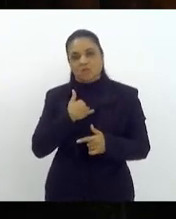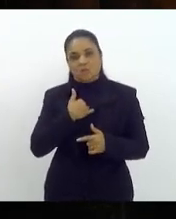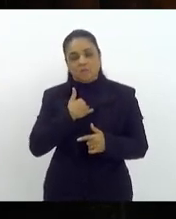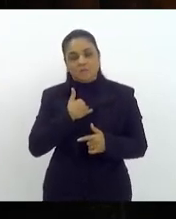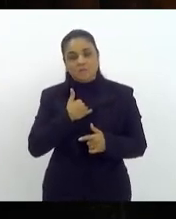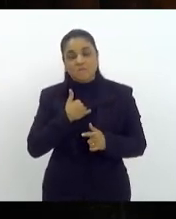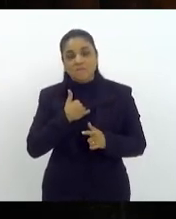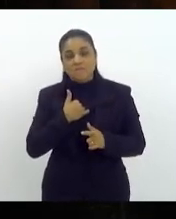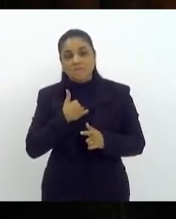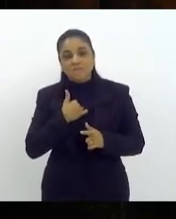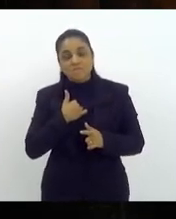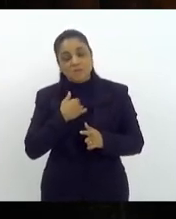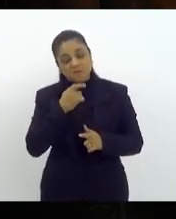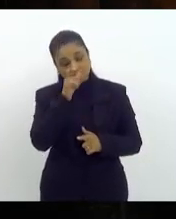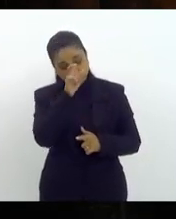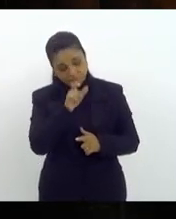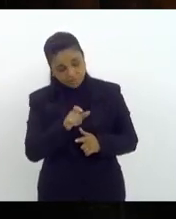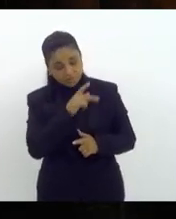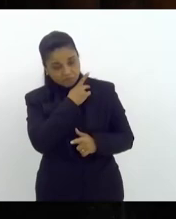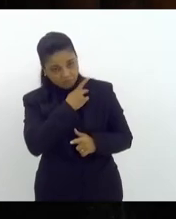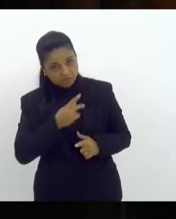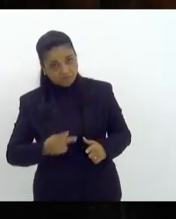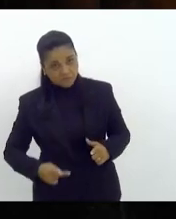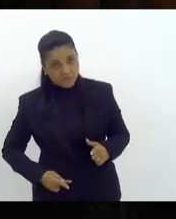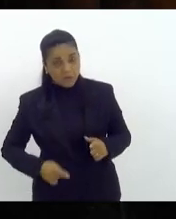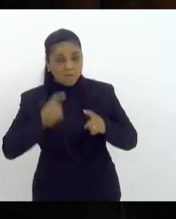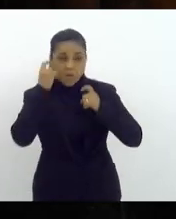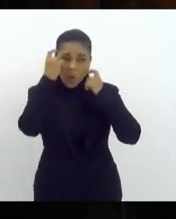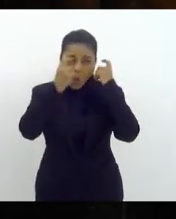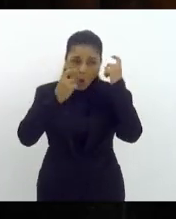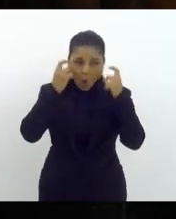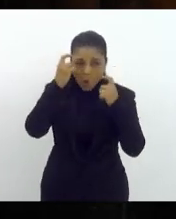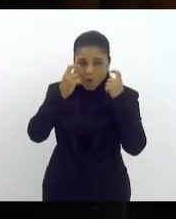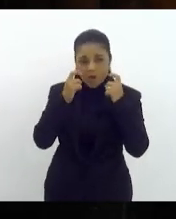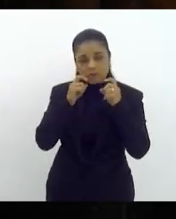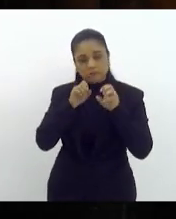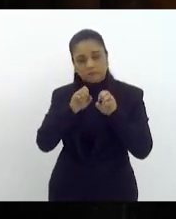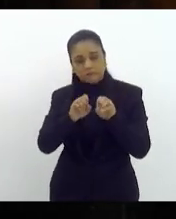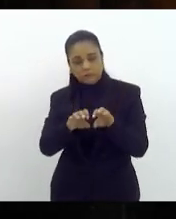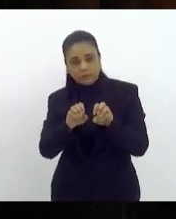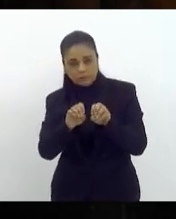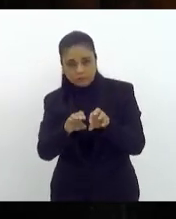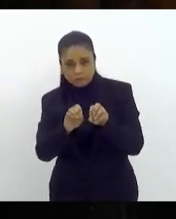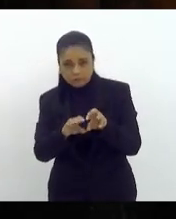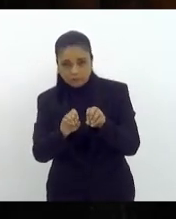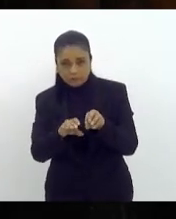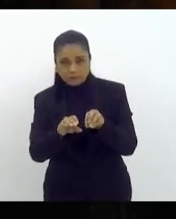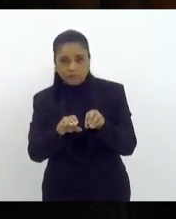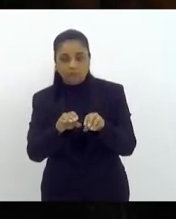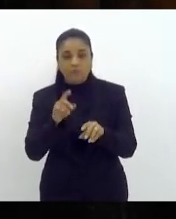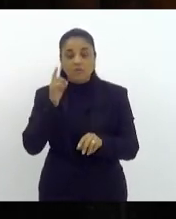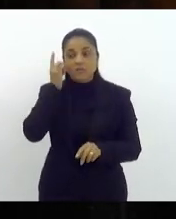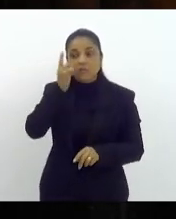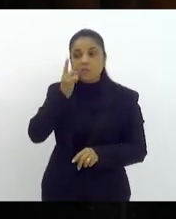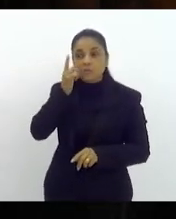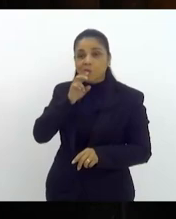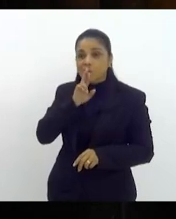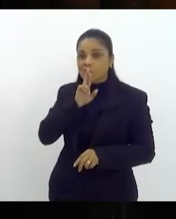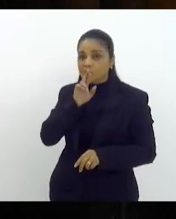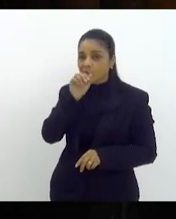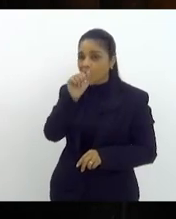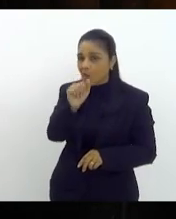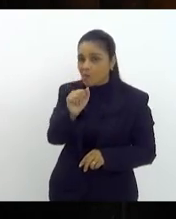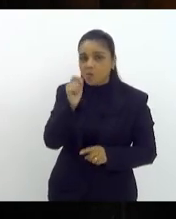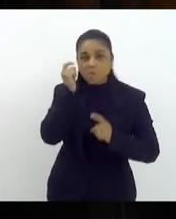vossa excelência que é um homem preocupado com a educação deputada Amorim que